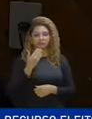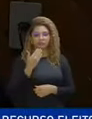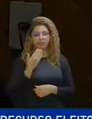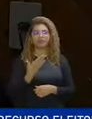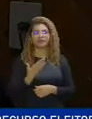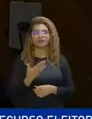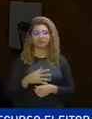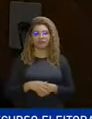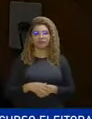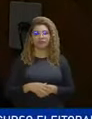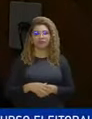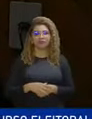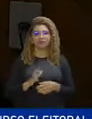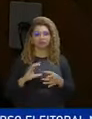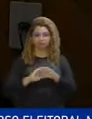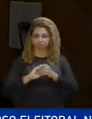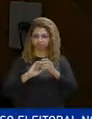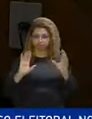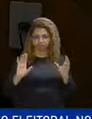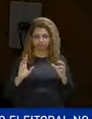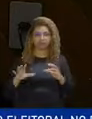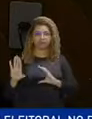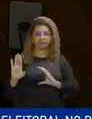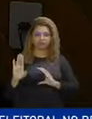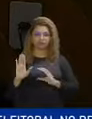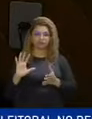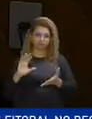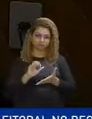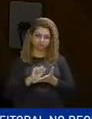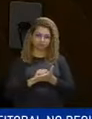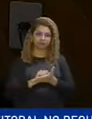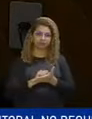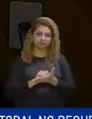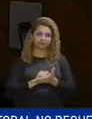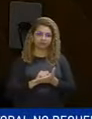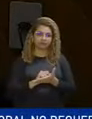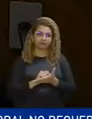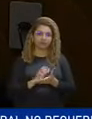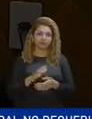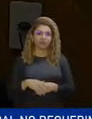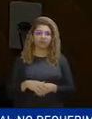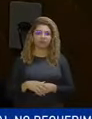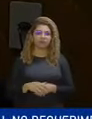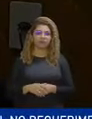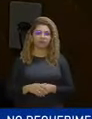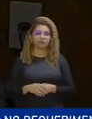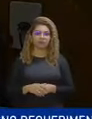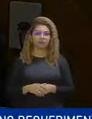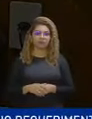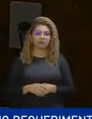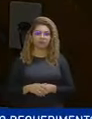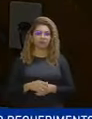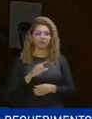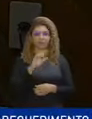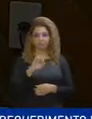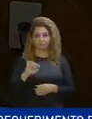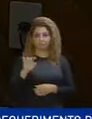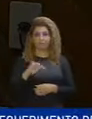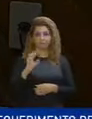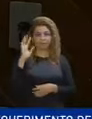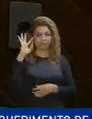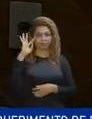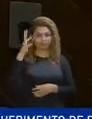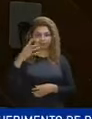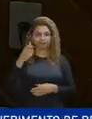uma das condições de elegibilidade, escorreita a sentença do juízo de primeiro grau pelo indeferimento do pedido de